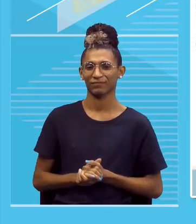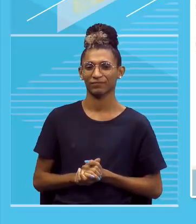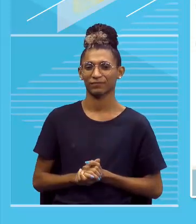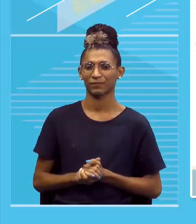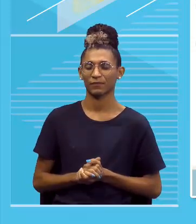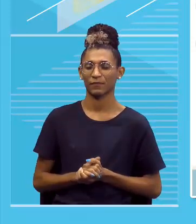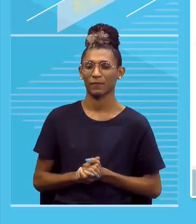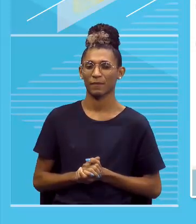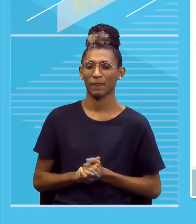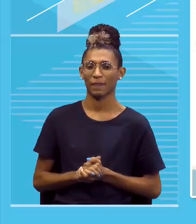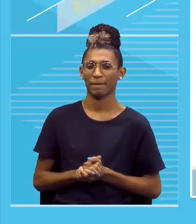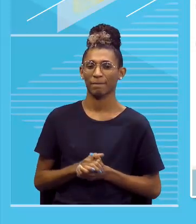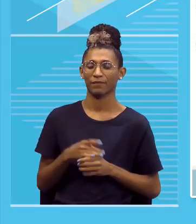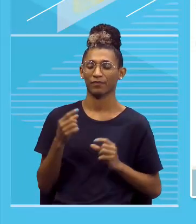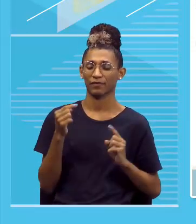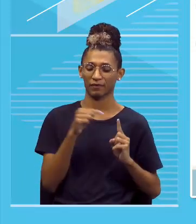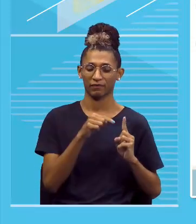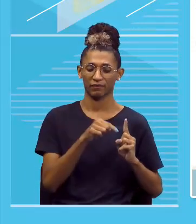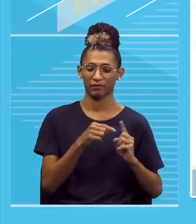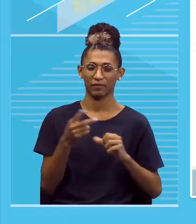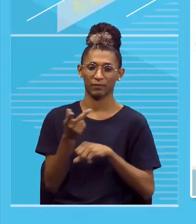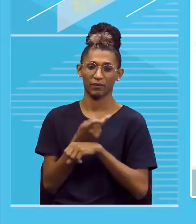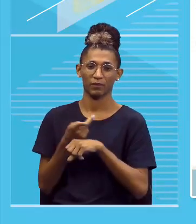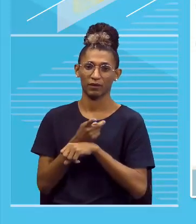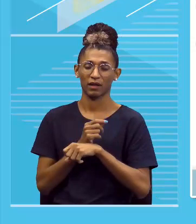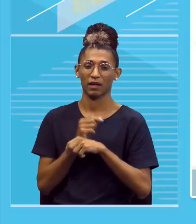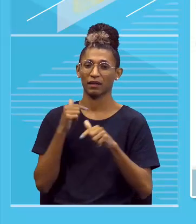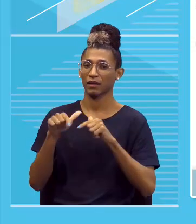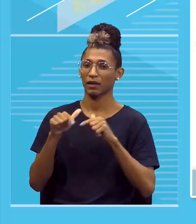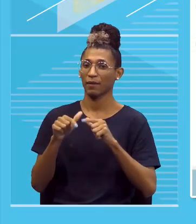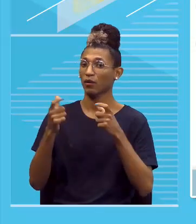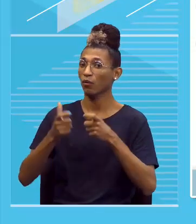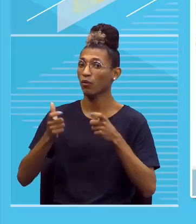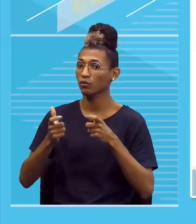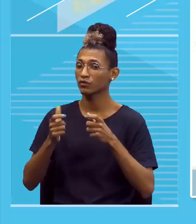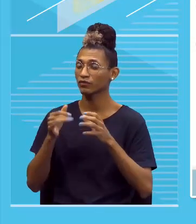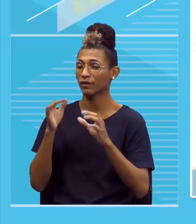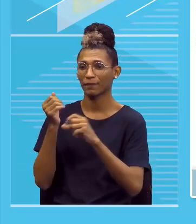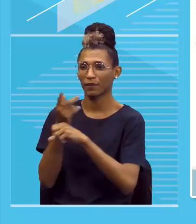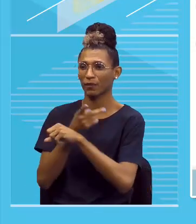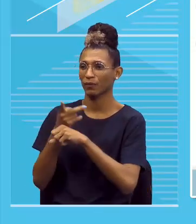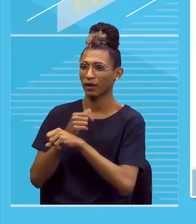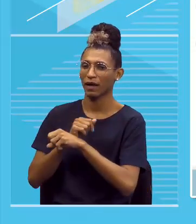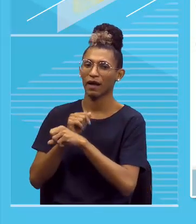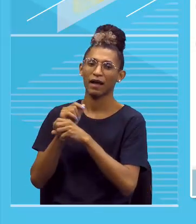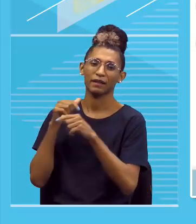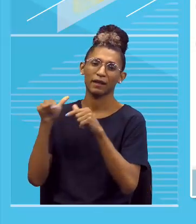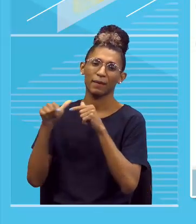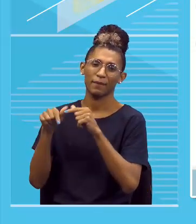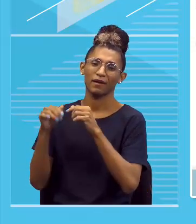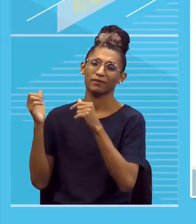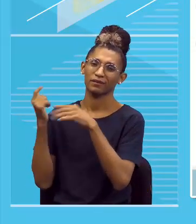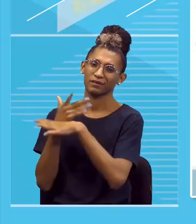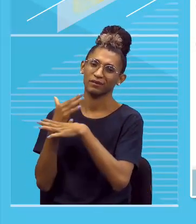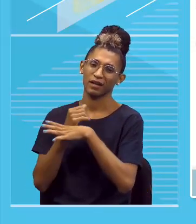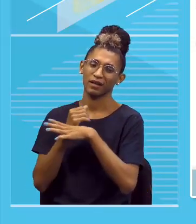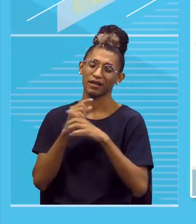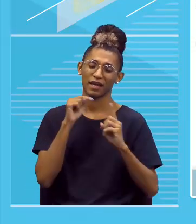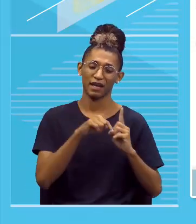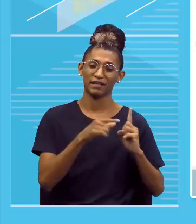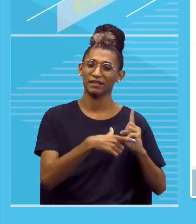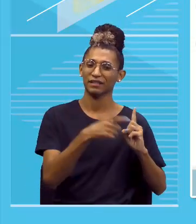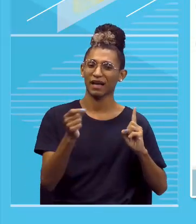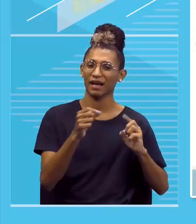e naturalmente Vão buscar emprego aonde é na cidade o êxodo rural